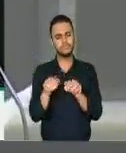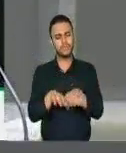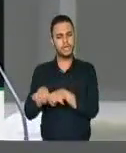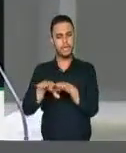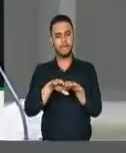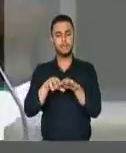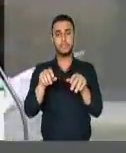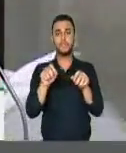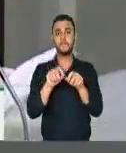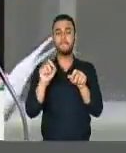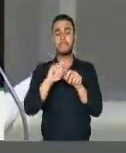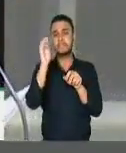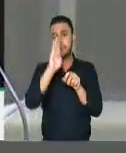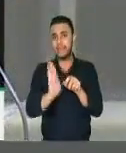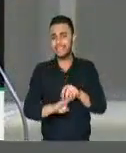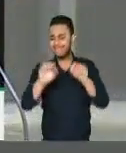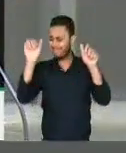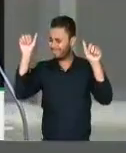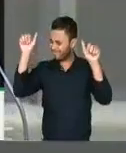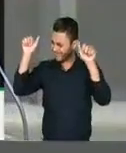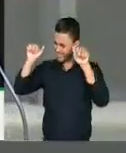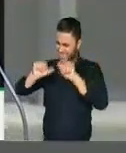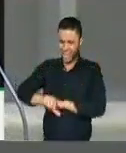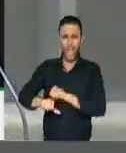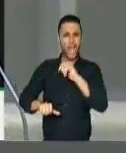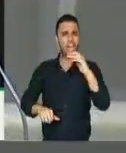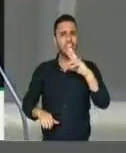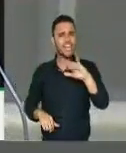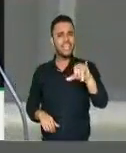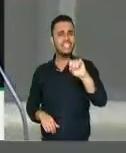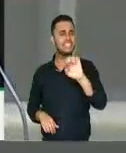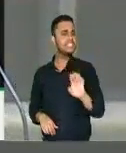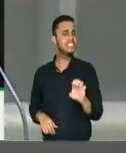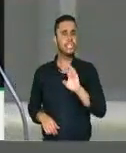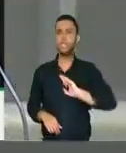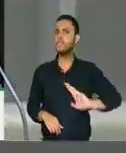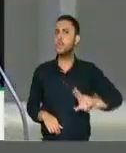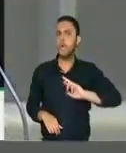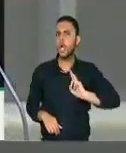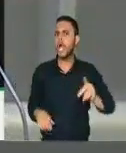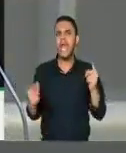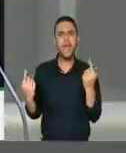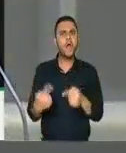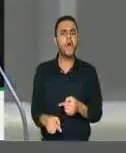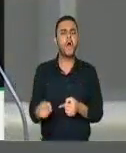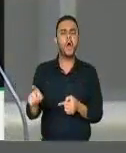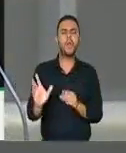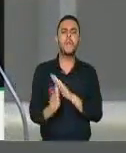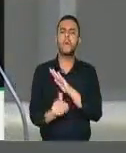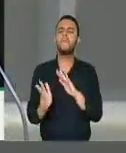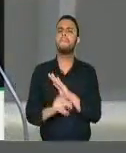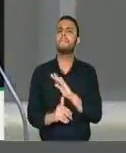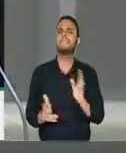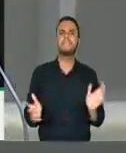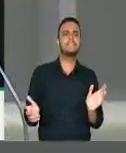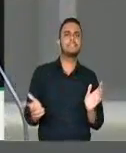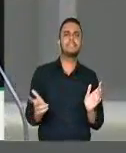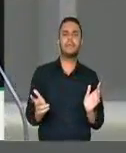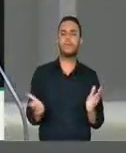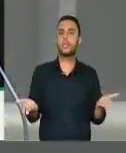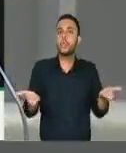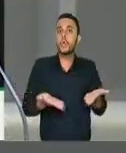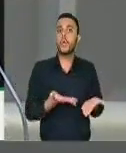das piores crises da sua história. Não foi para combater a corrupção que a oposição,